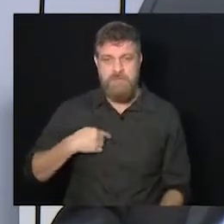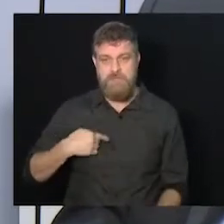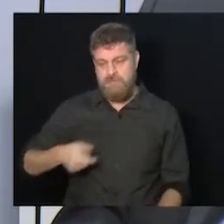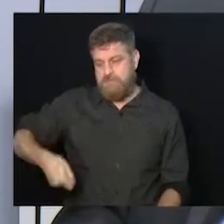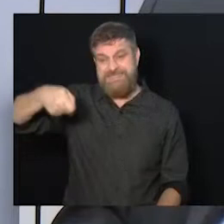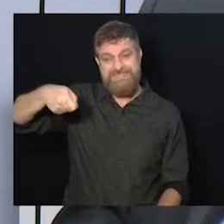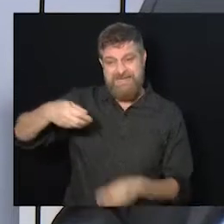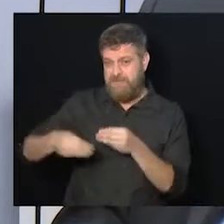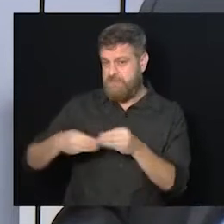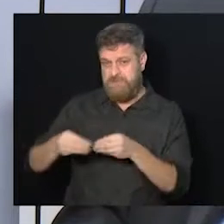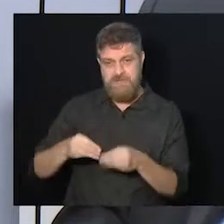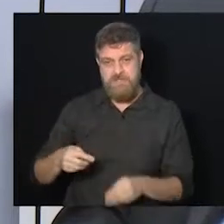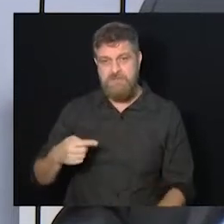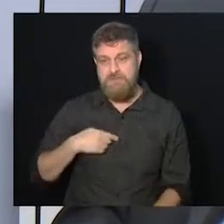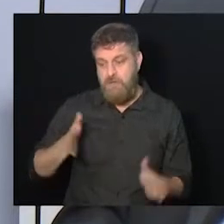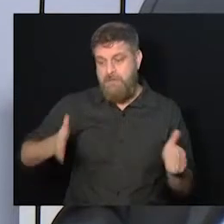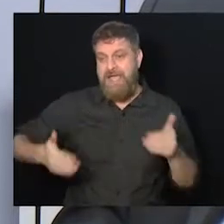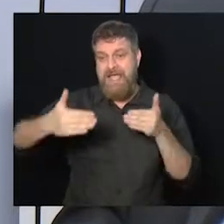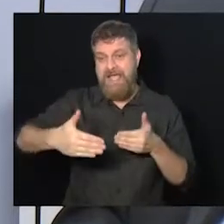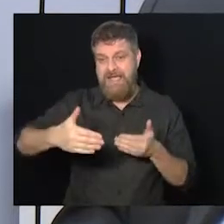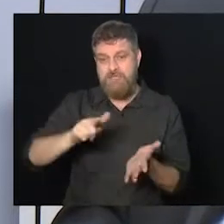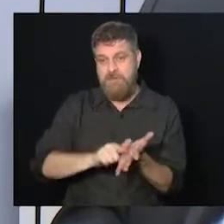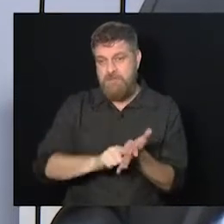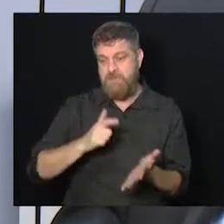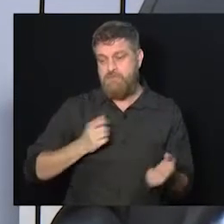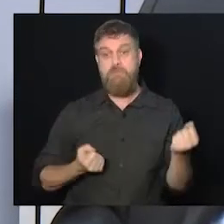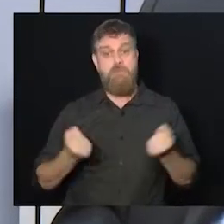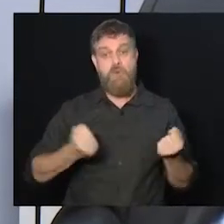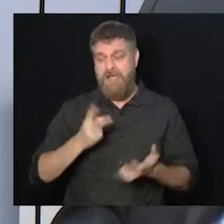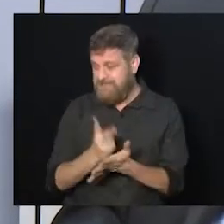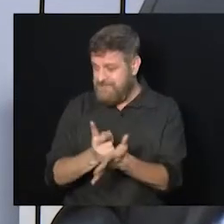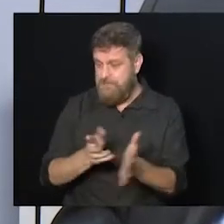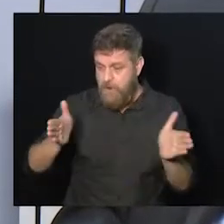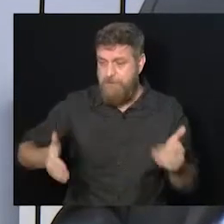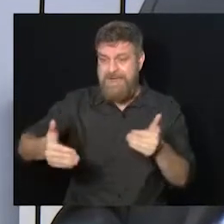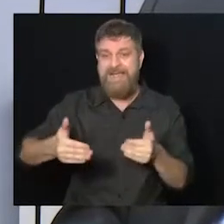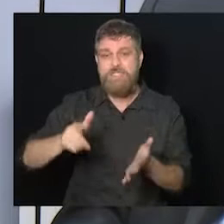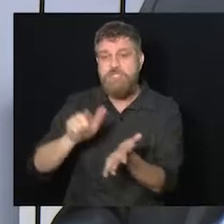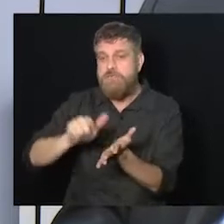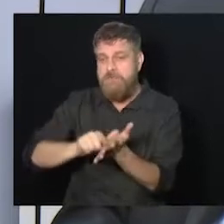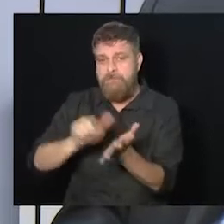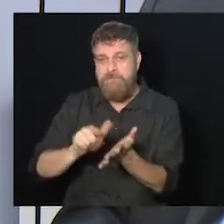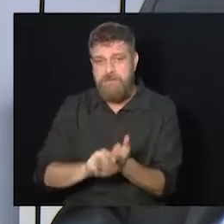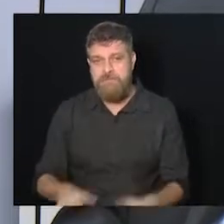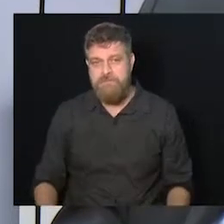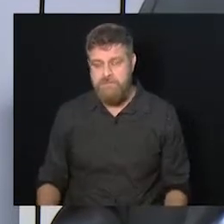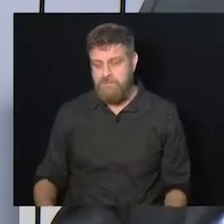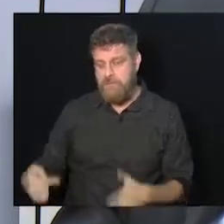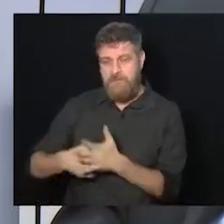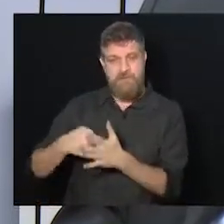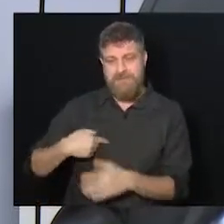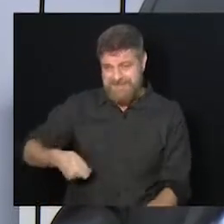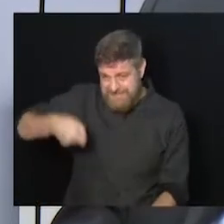de plástico para casa, eu tenho uma caixa no meu porta-mala. Sim. A pessoa, mas a senhora não vai querer nenhuma sacolinha? Eu